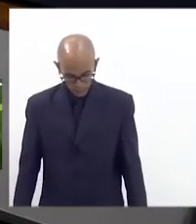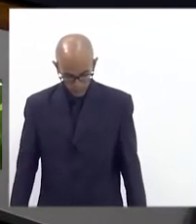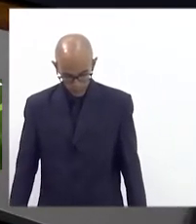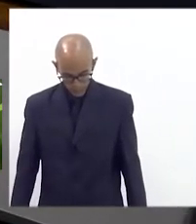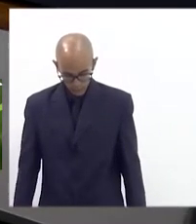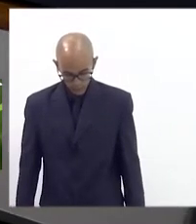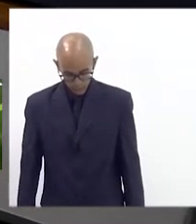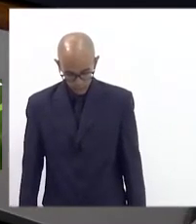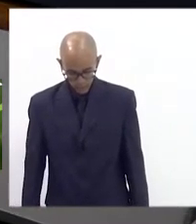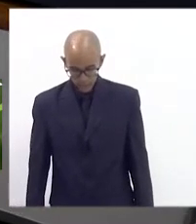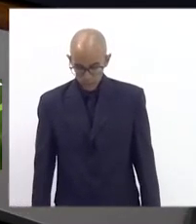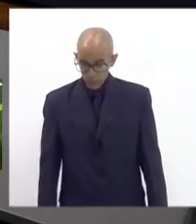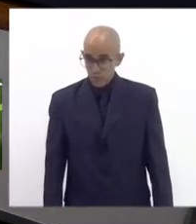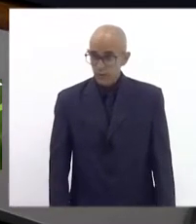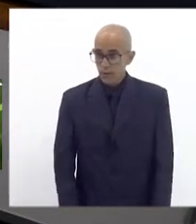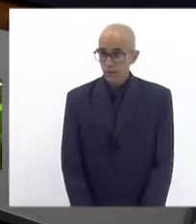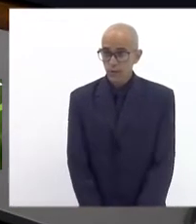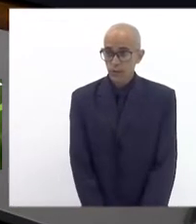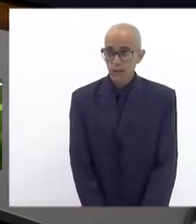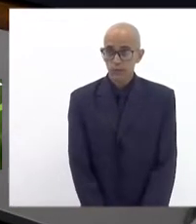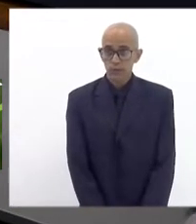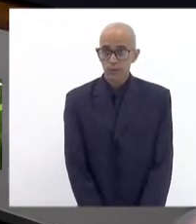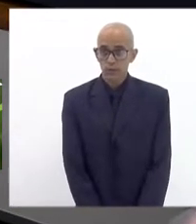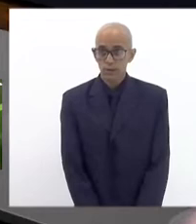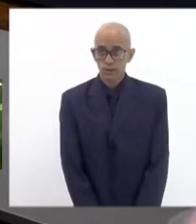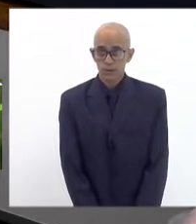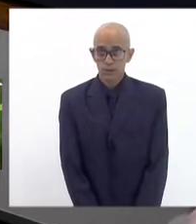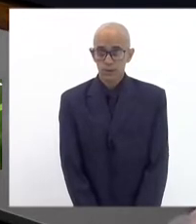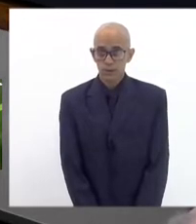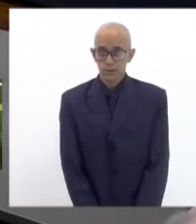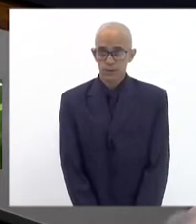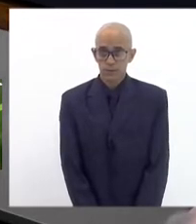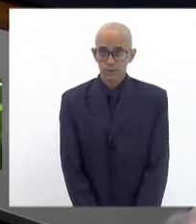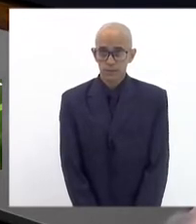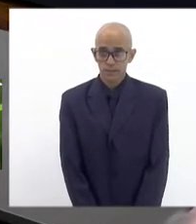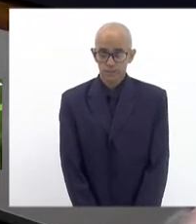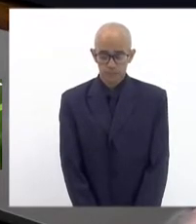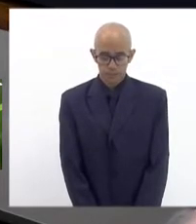Isso. Agora precisa clicar naquele ícone.